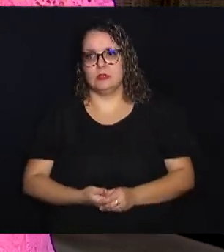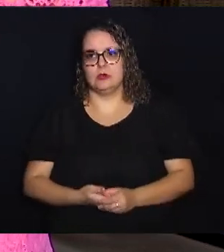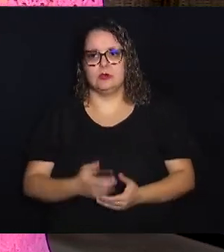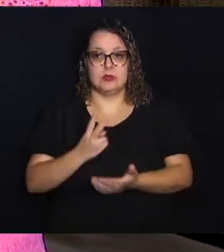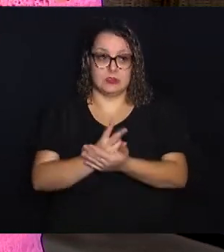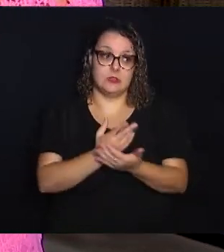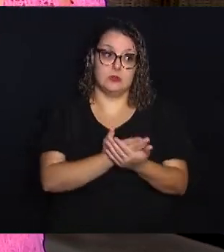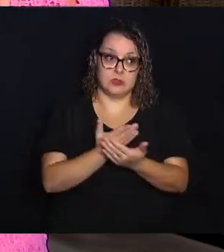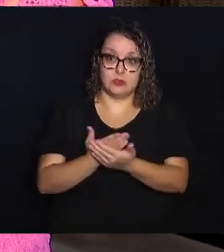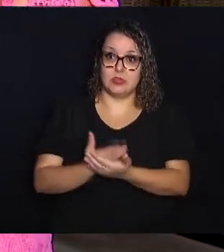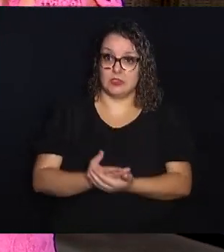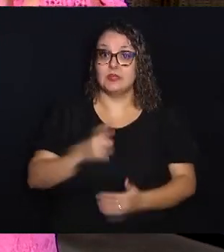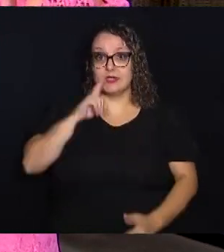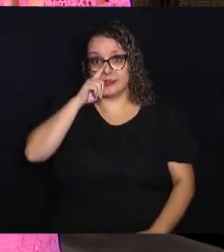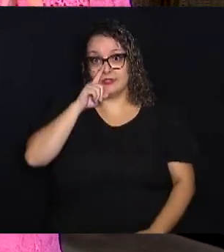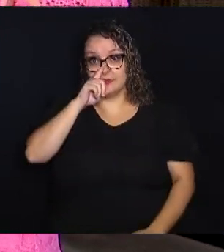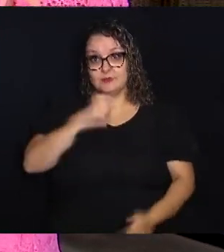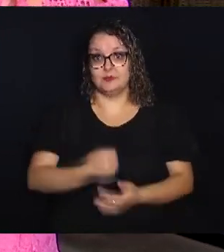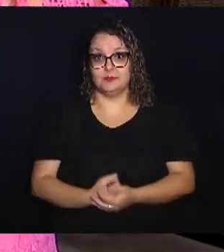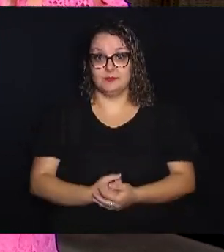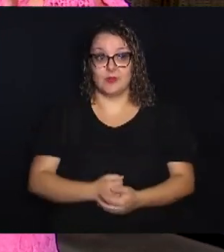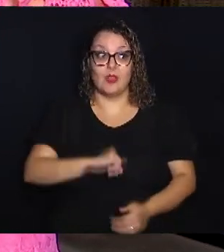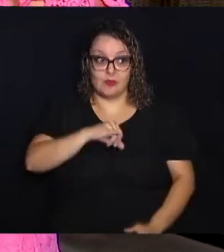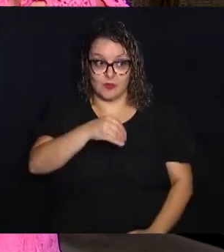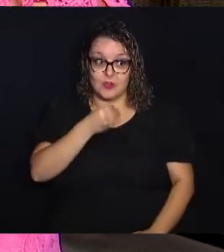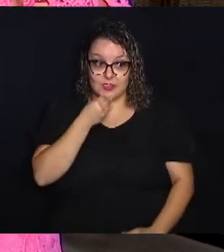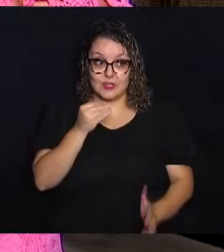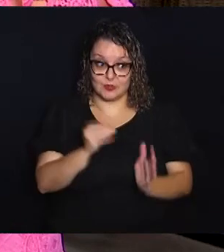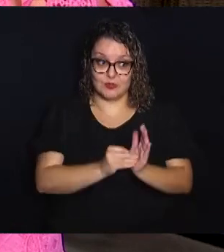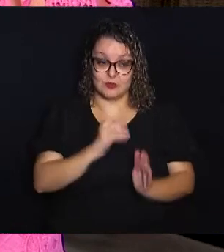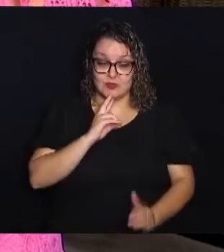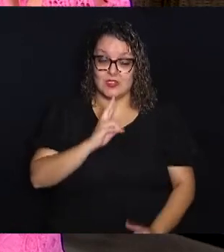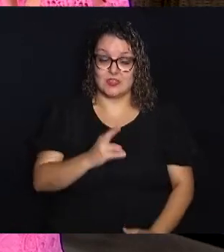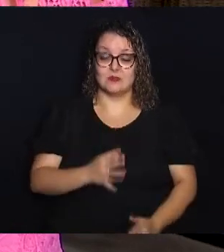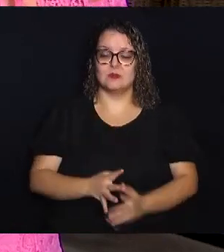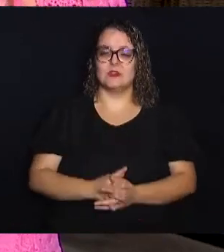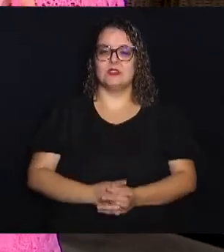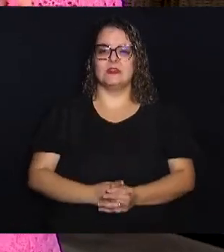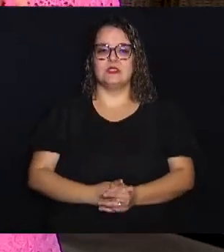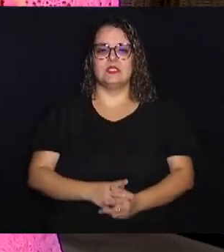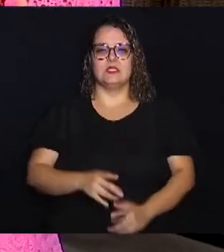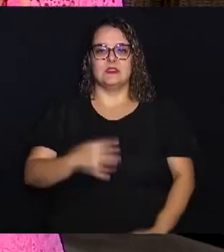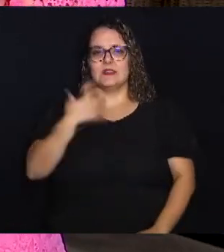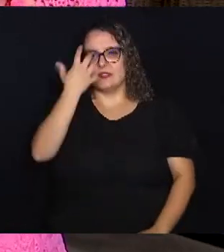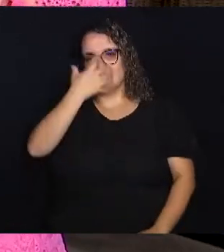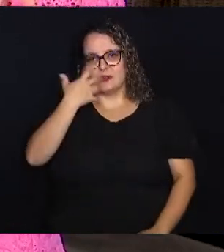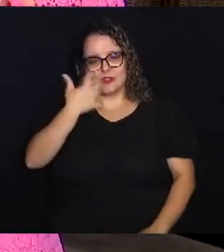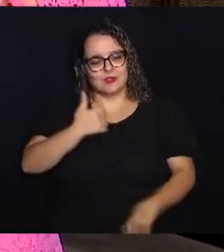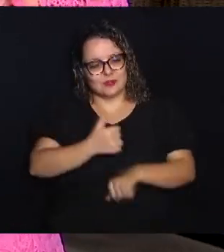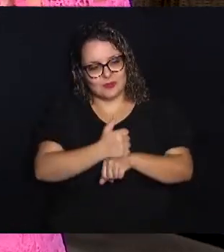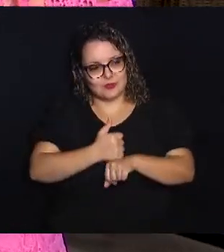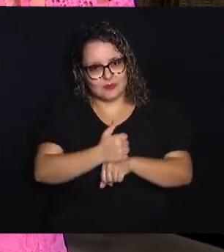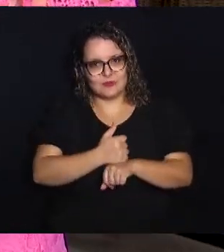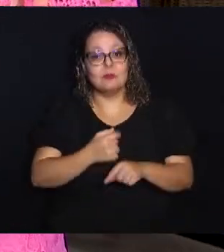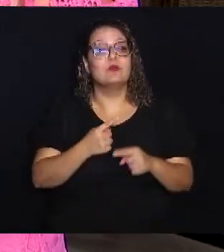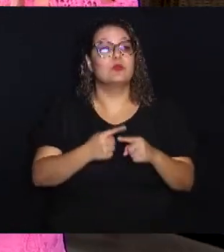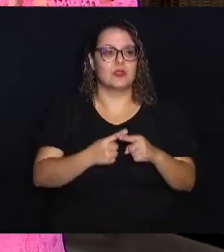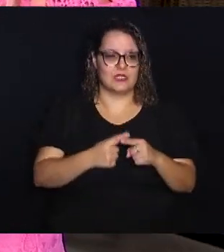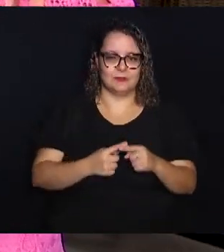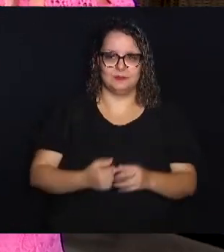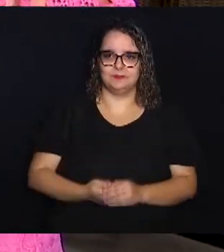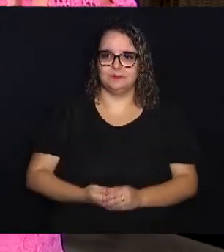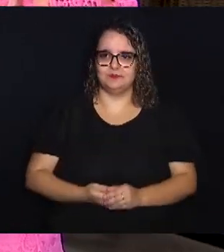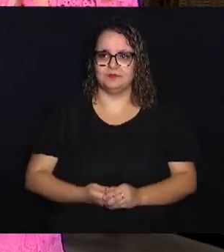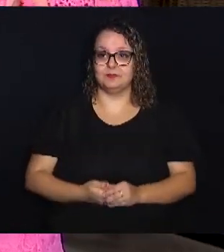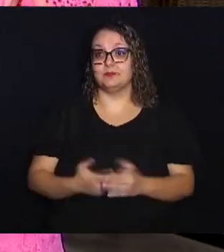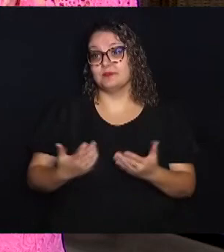respondendo. Então, sempre estudar muito e arriscar. Vou pegar o gancho aí da sua última resposta, que você disse que é apaixonada pela profissão.